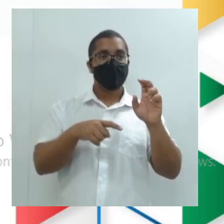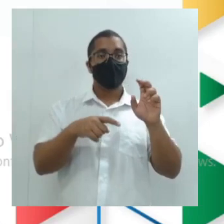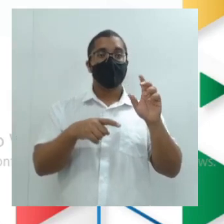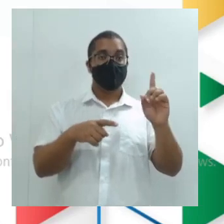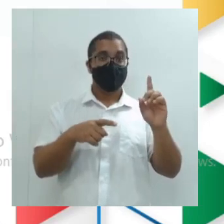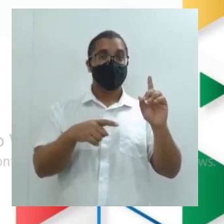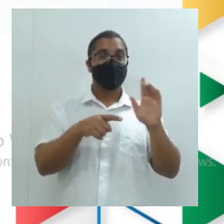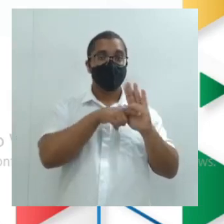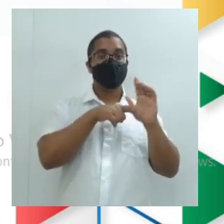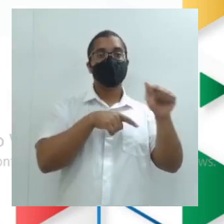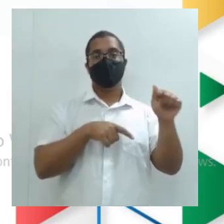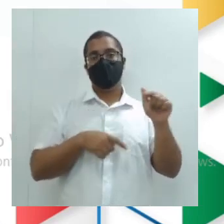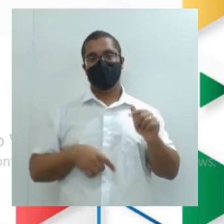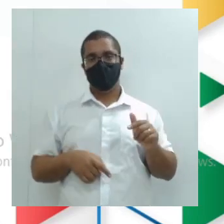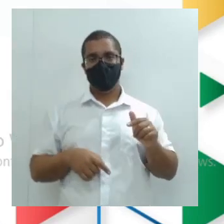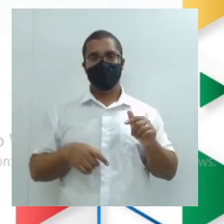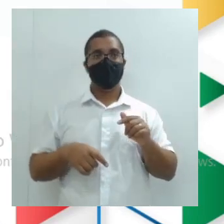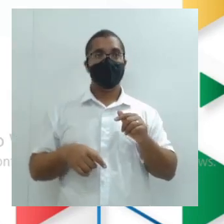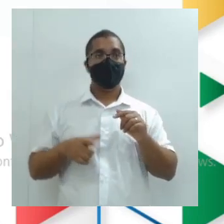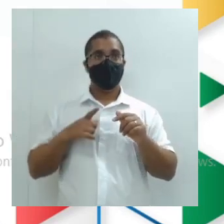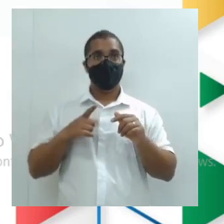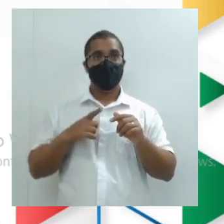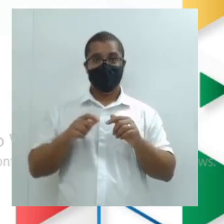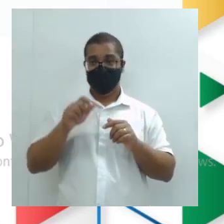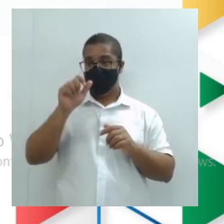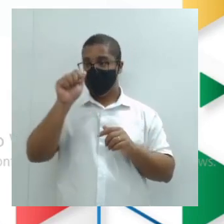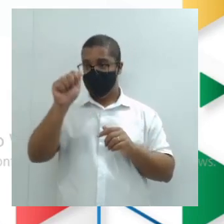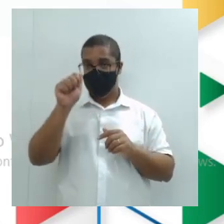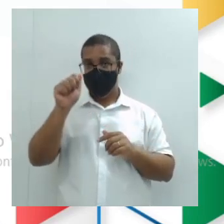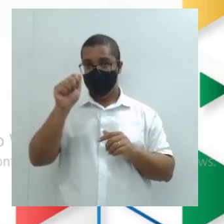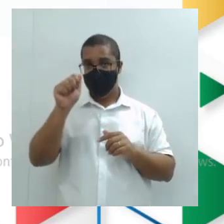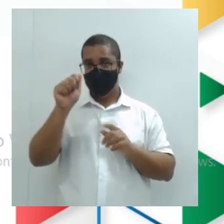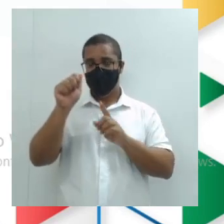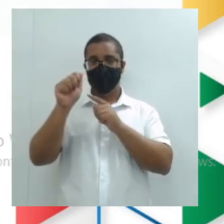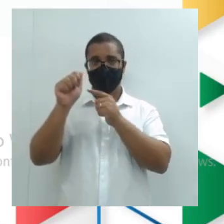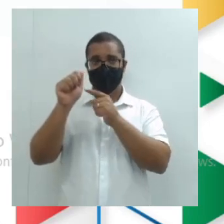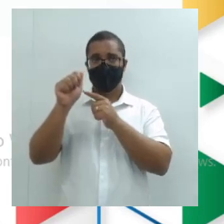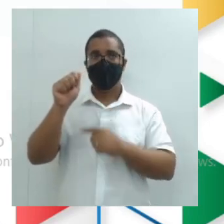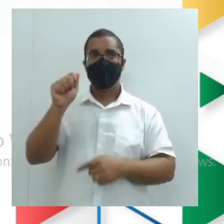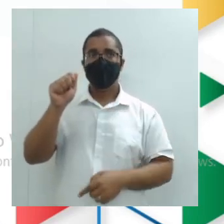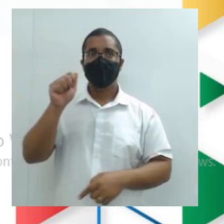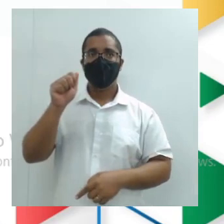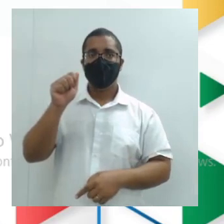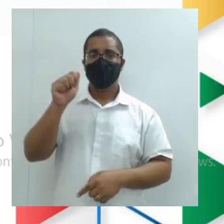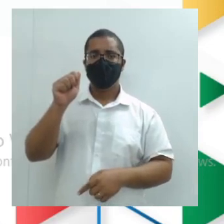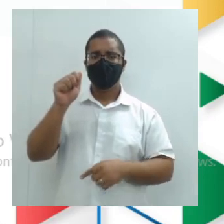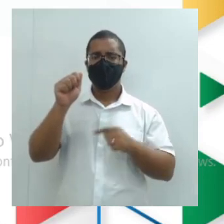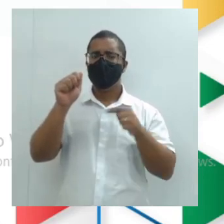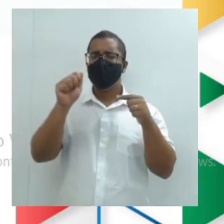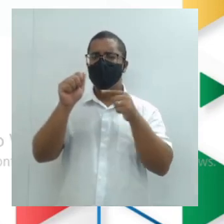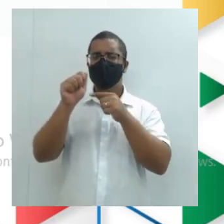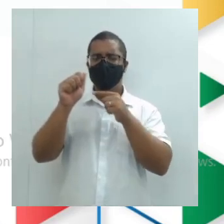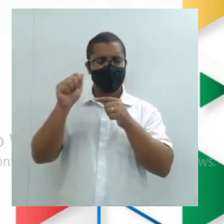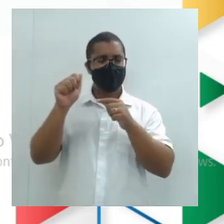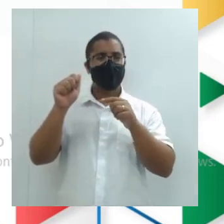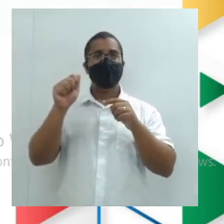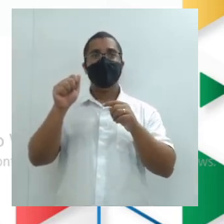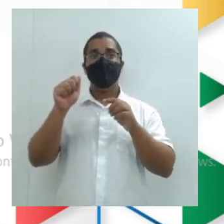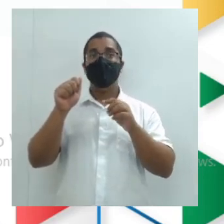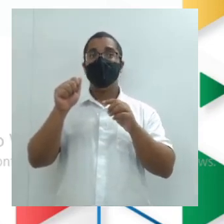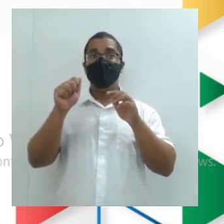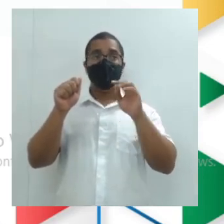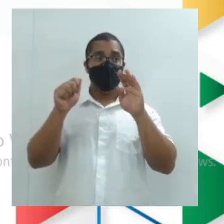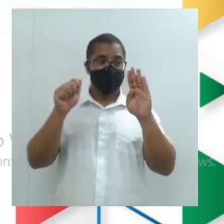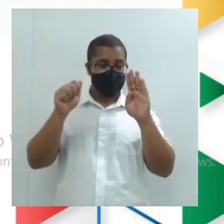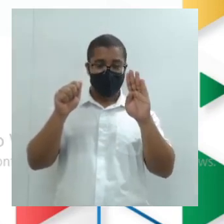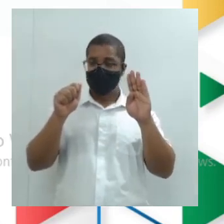ele quer? Do município A, qual é a referência, tá? Que a gente vai dar. E do município B, do